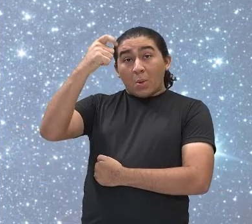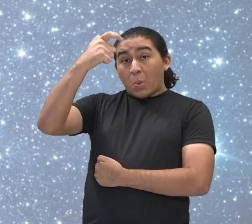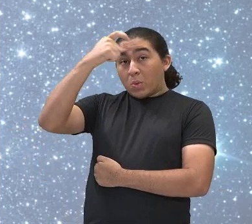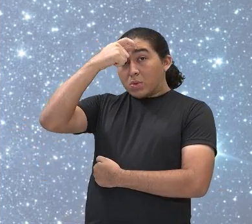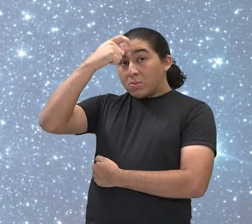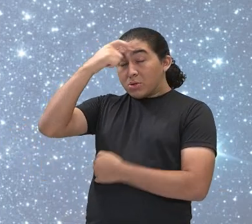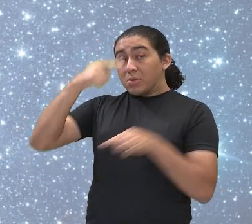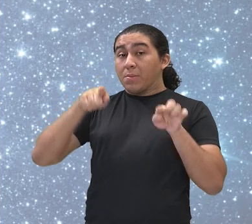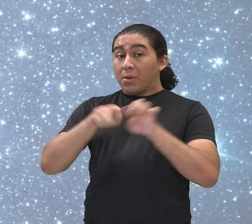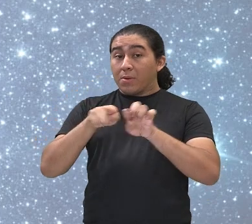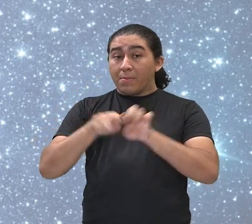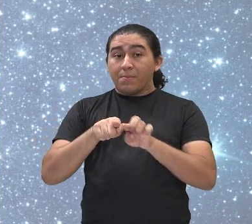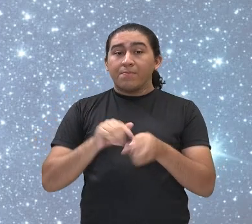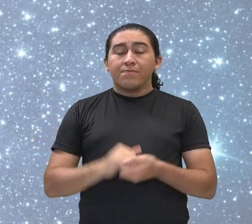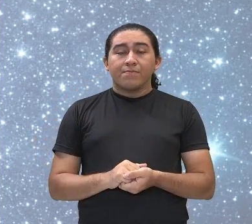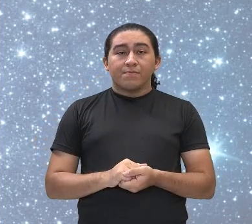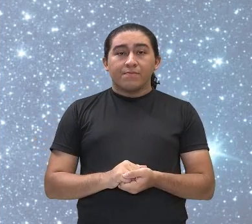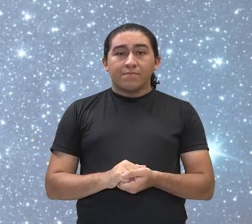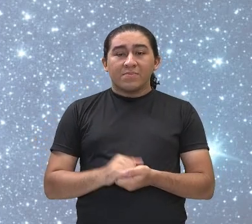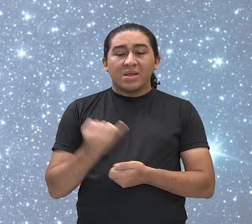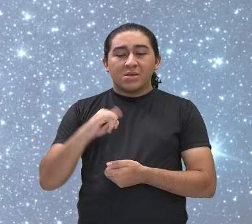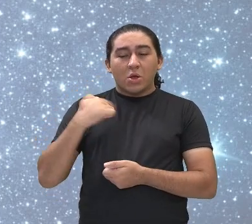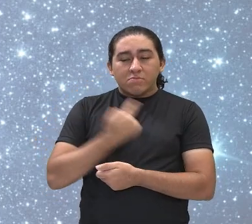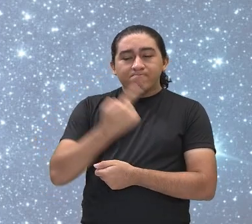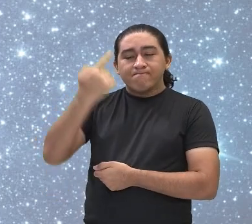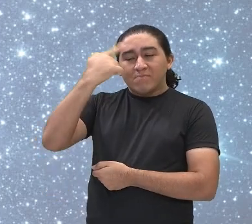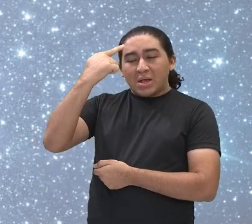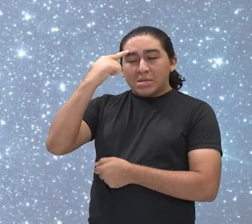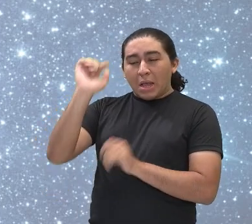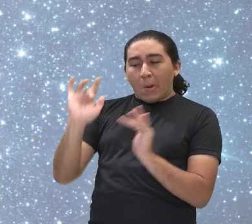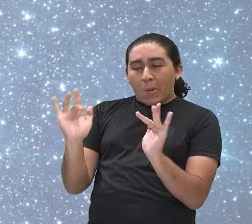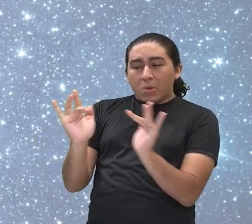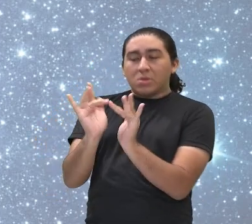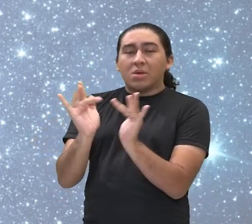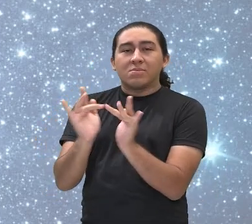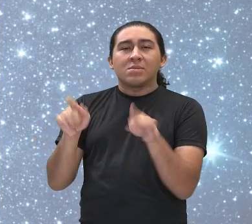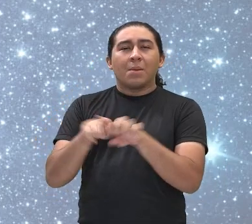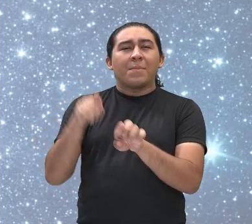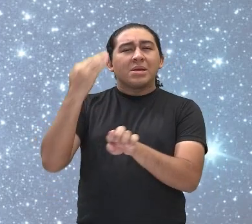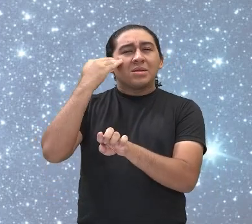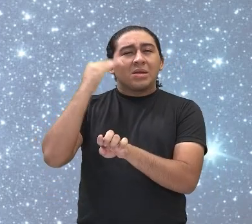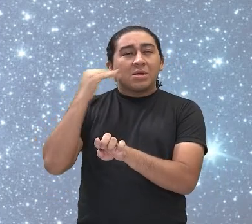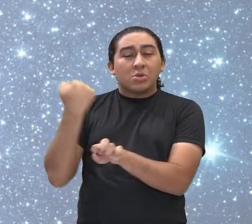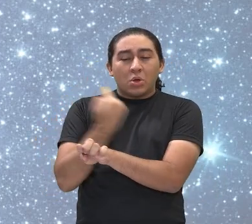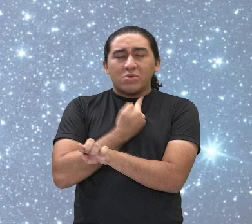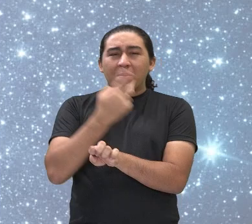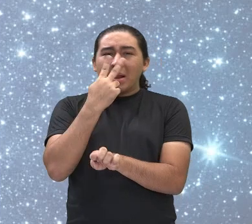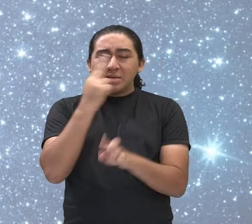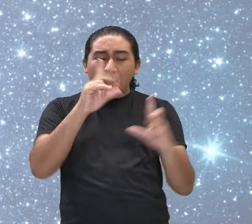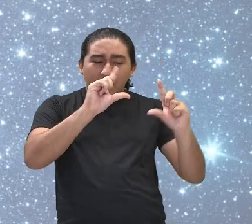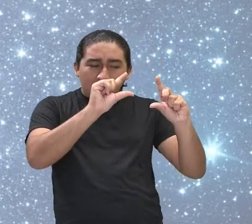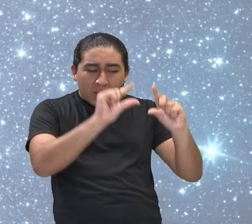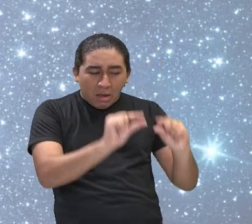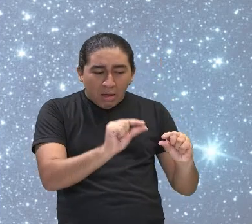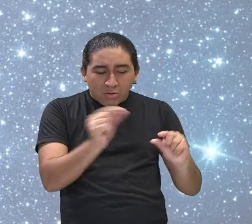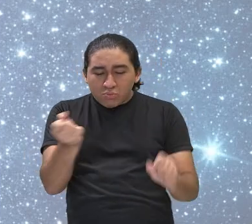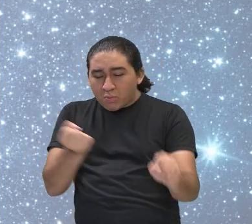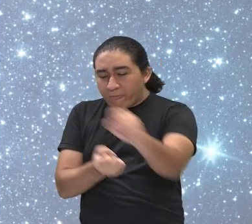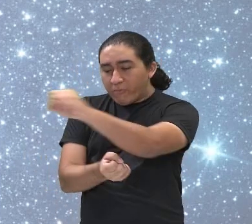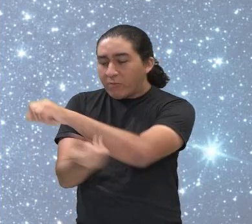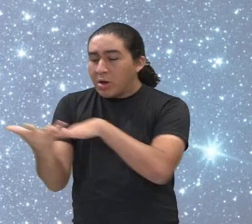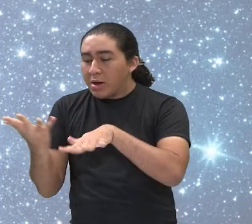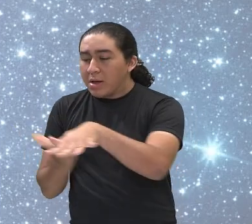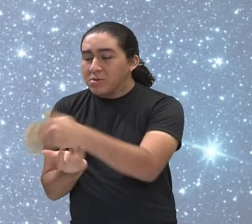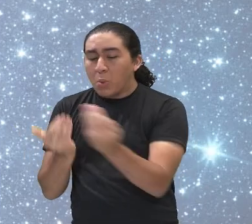por exemplo, dessa conexão e de entender que somos tão pequenos, vamos estar enxergando